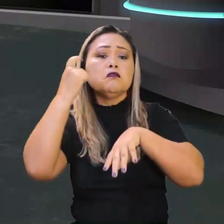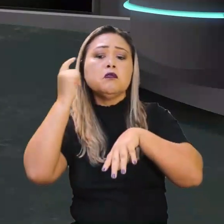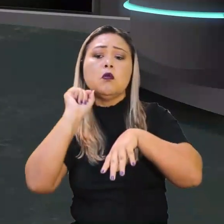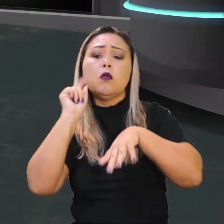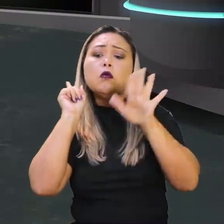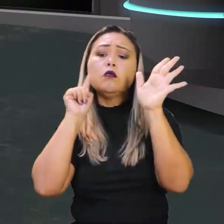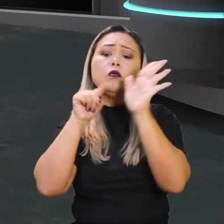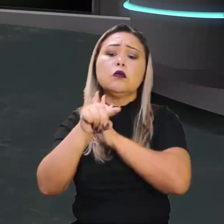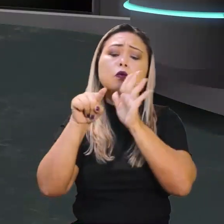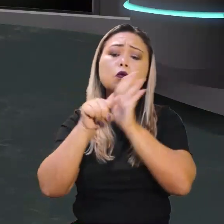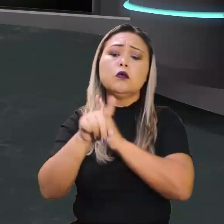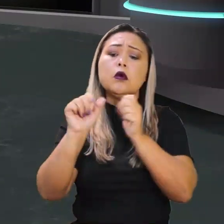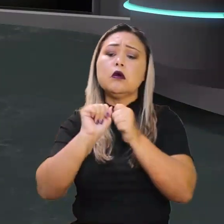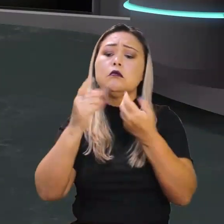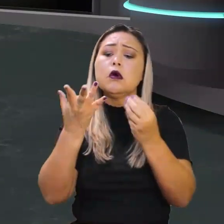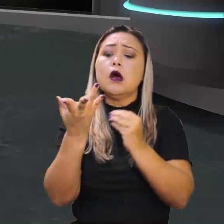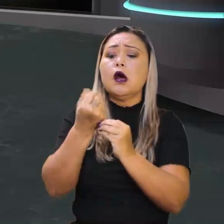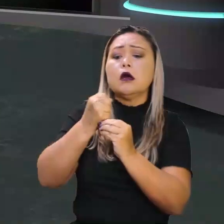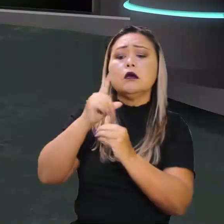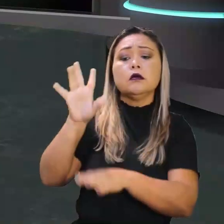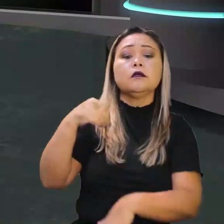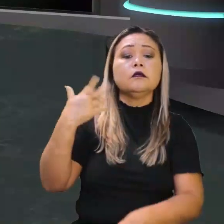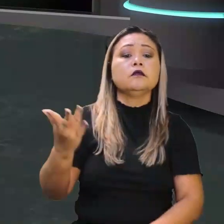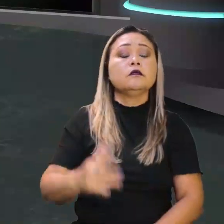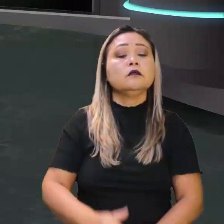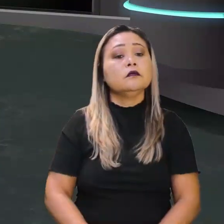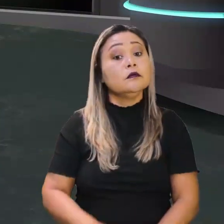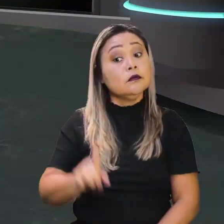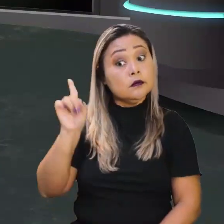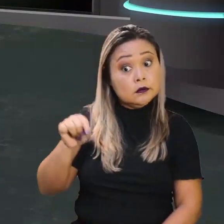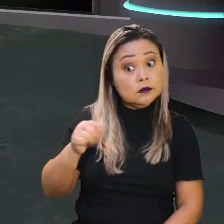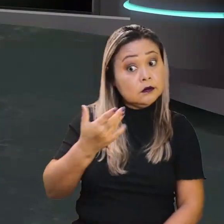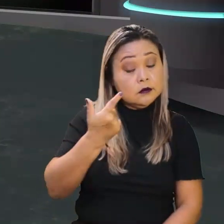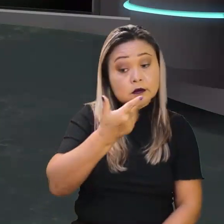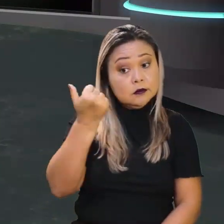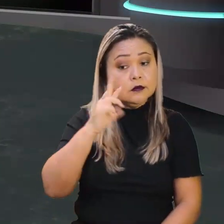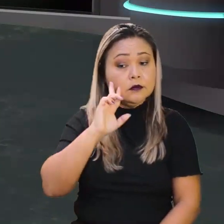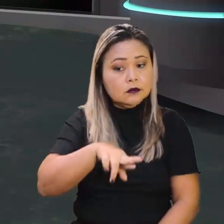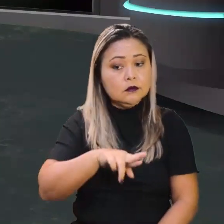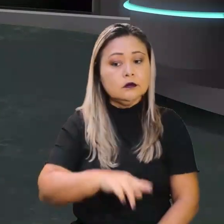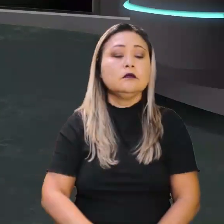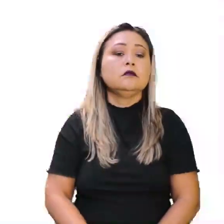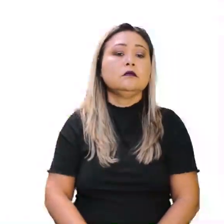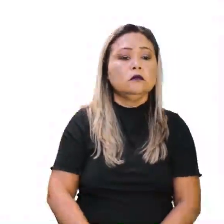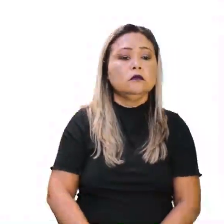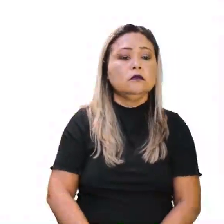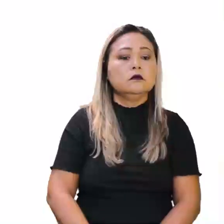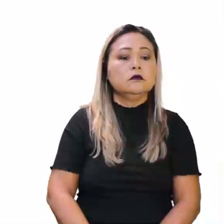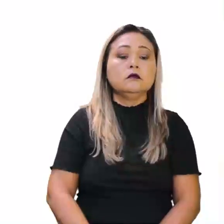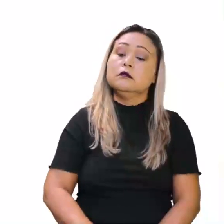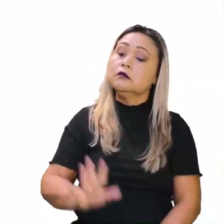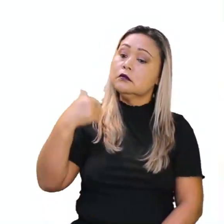de questionar a arte daquela maneira. Não é, professora? Isso. Então, vamos ver a resposta?